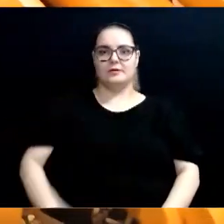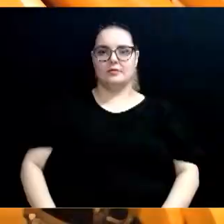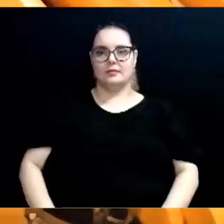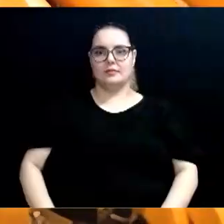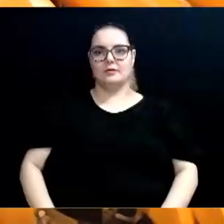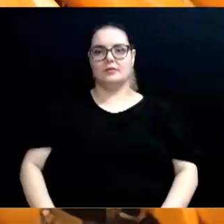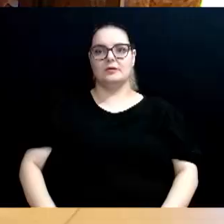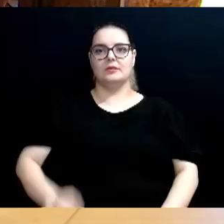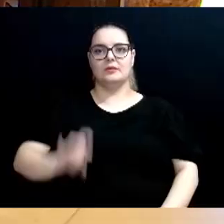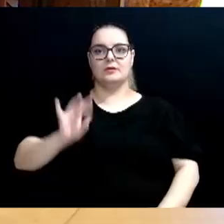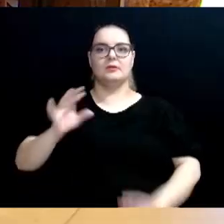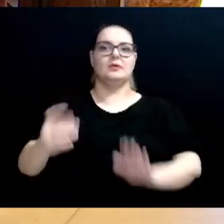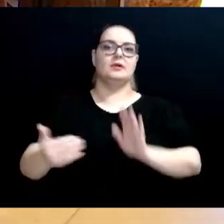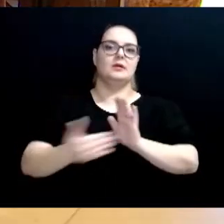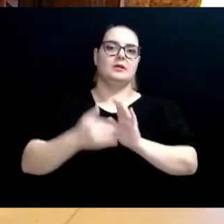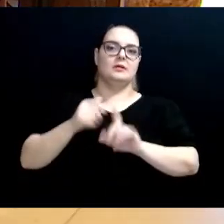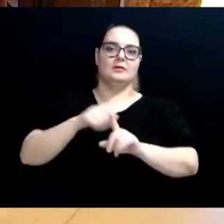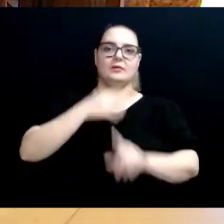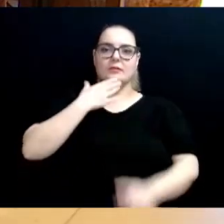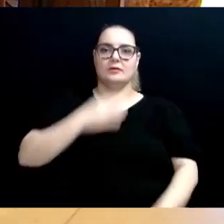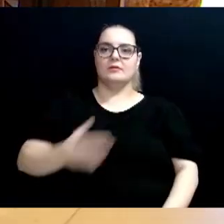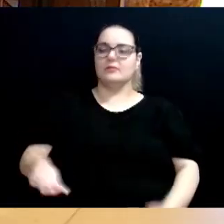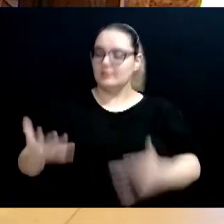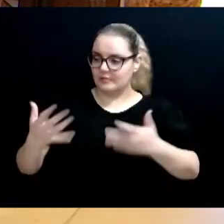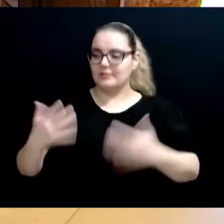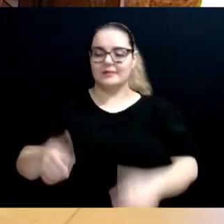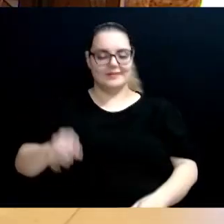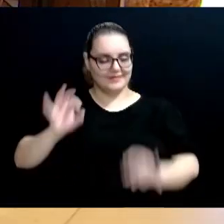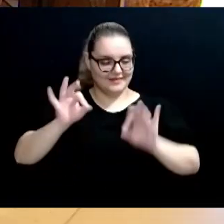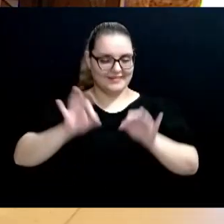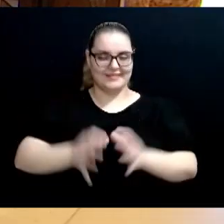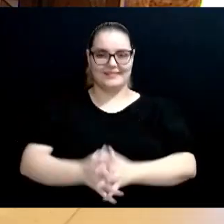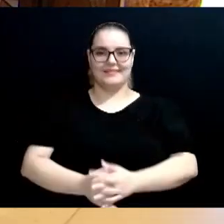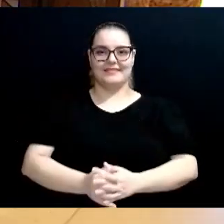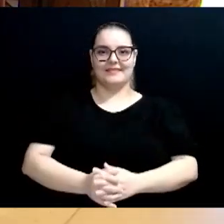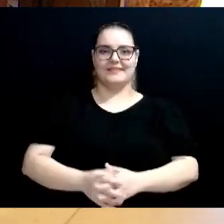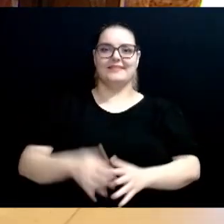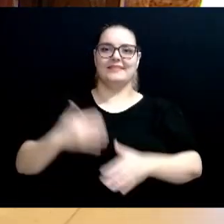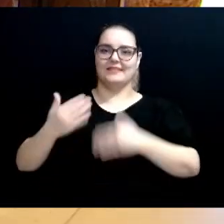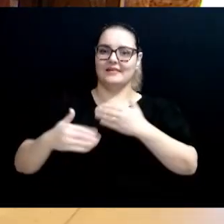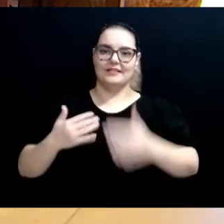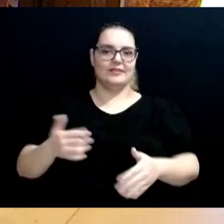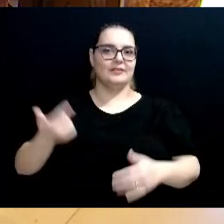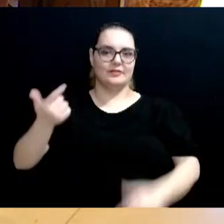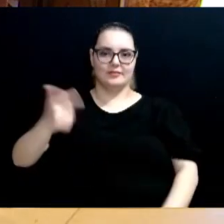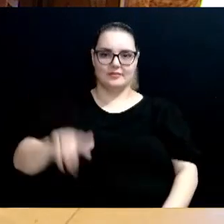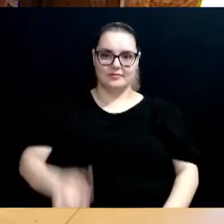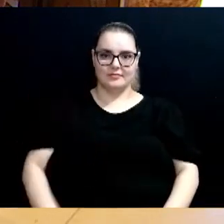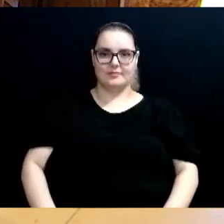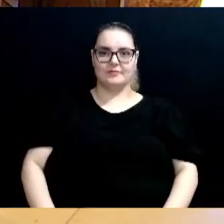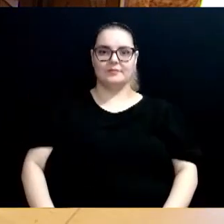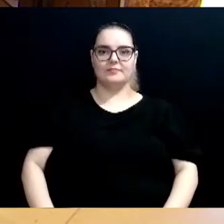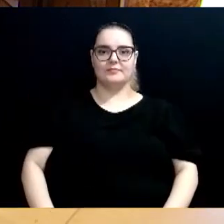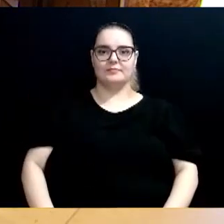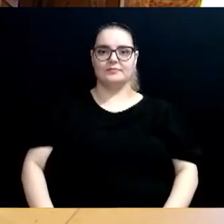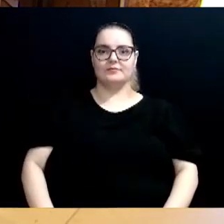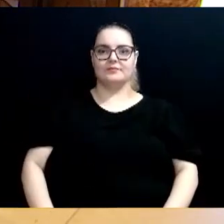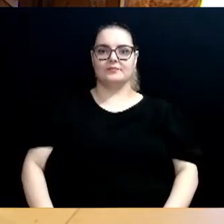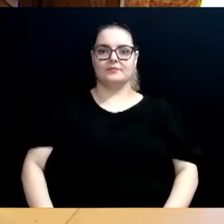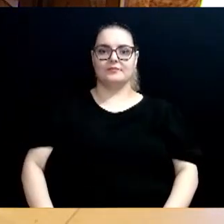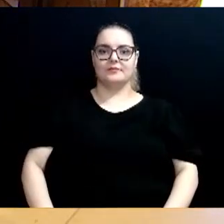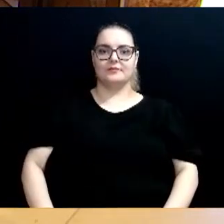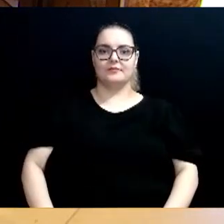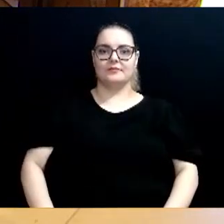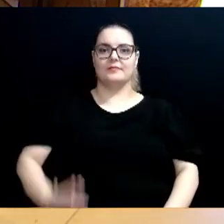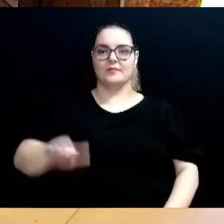chegou no Dia dos Pais, a Carol falou, a gente só fica até dezembro. Eu falei, isso mesmo, Carol, tá certinha. Daí foi que ficamos, e daí quando ela